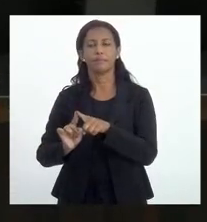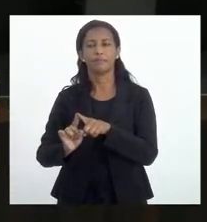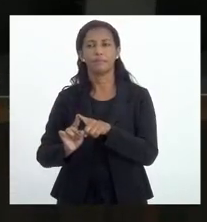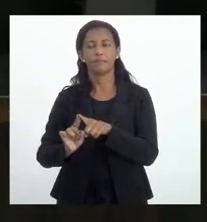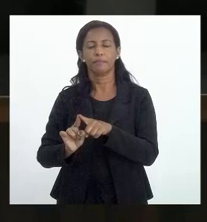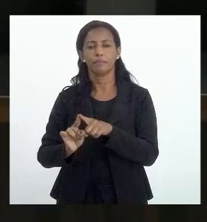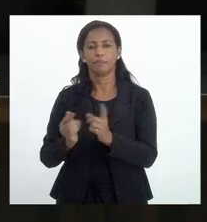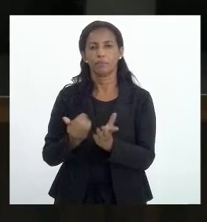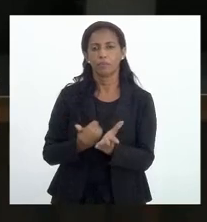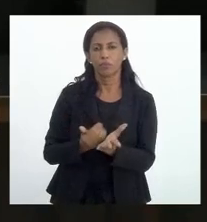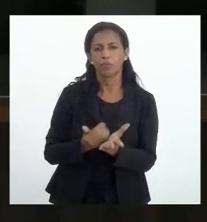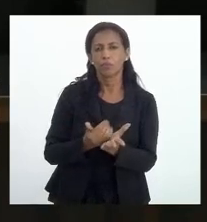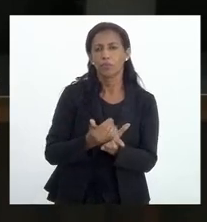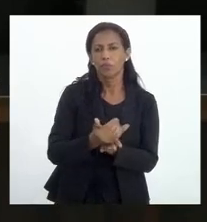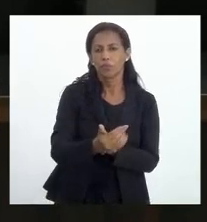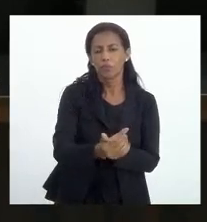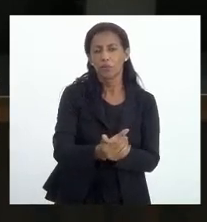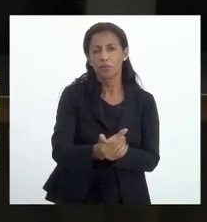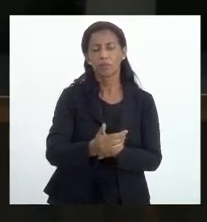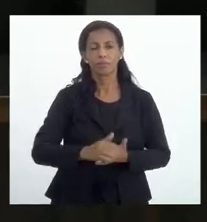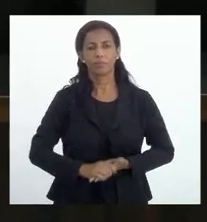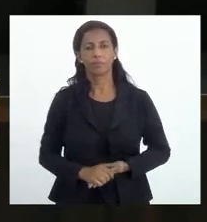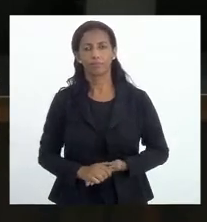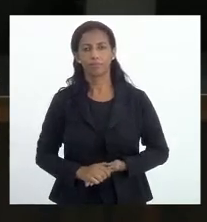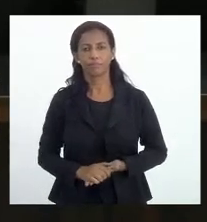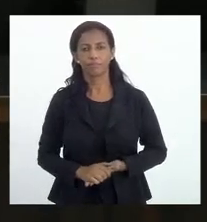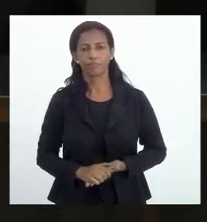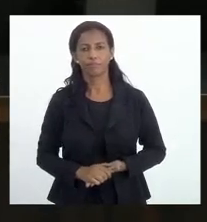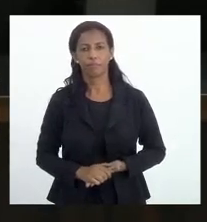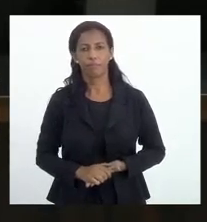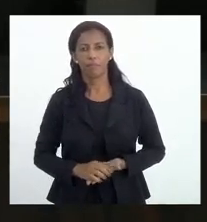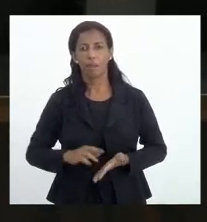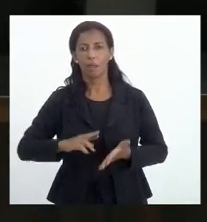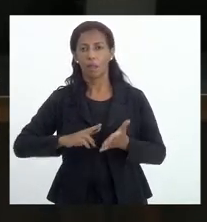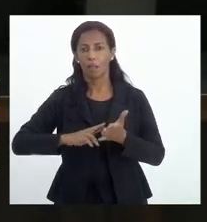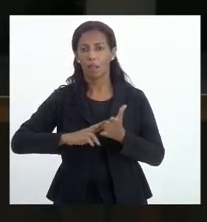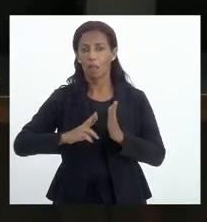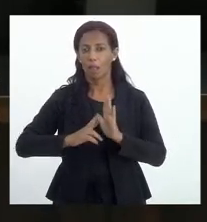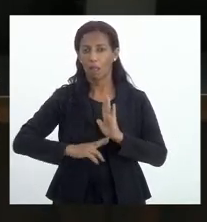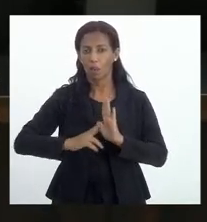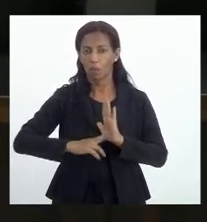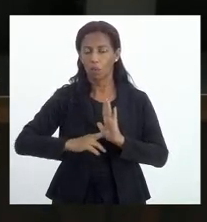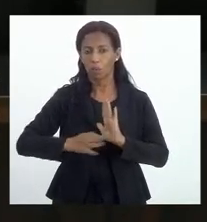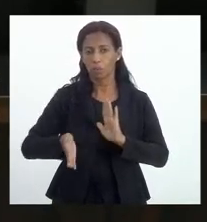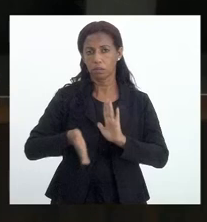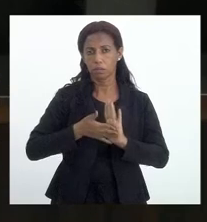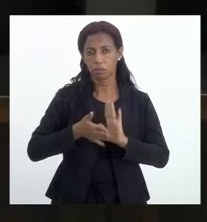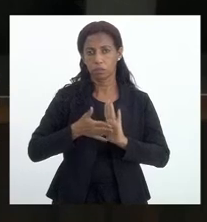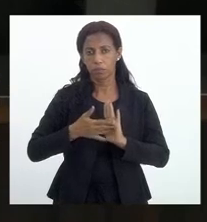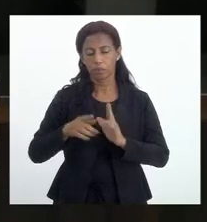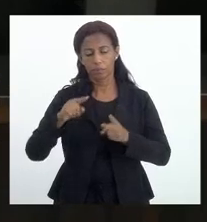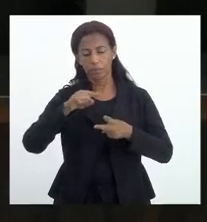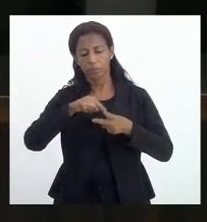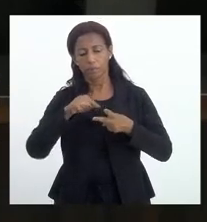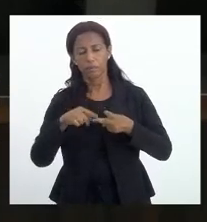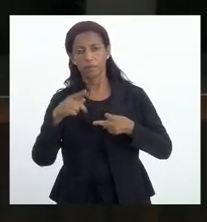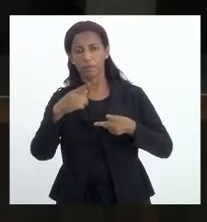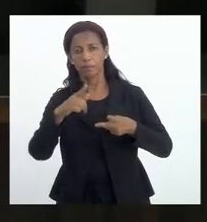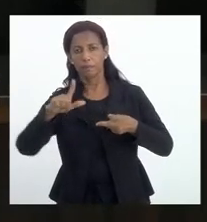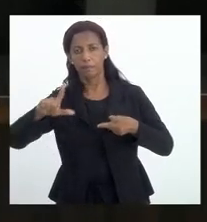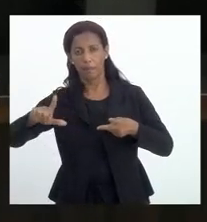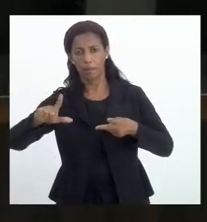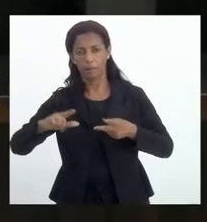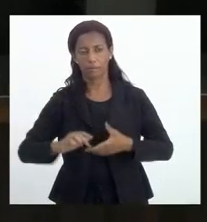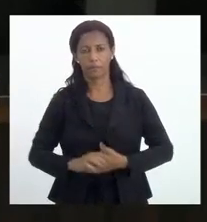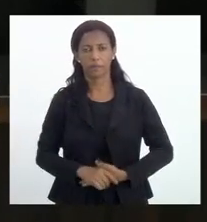dos princípios que regem a propositura desses dois projetos de lei.